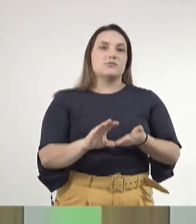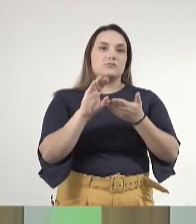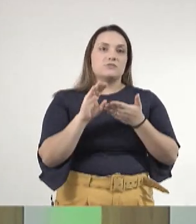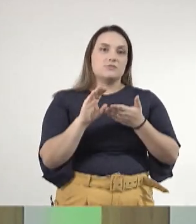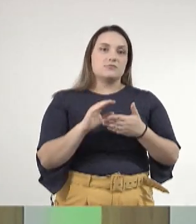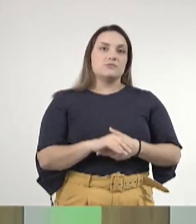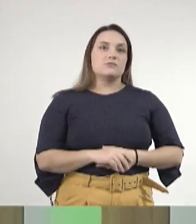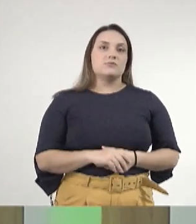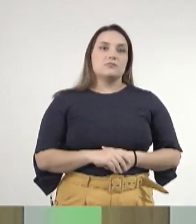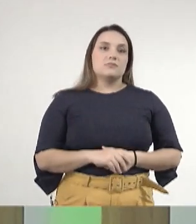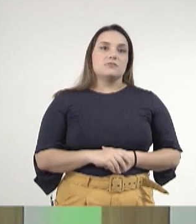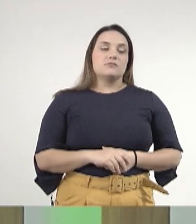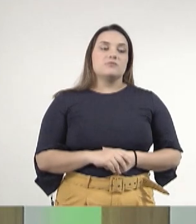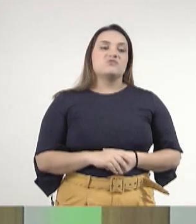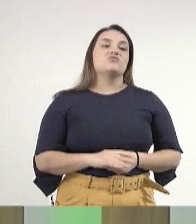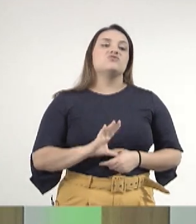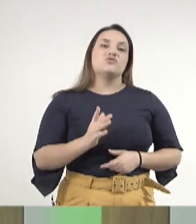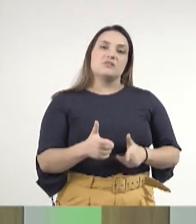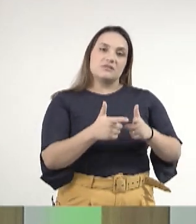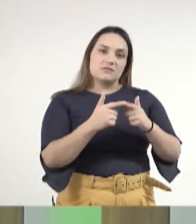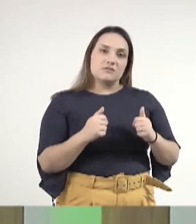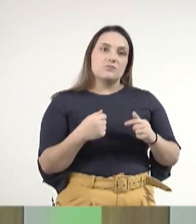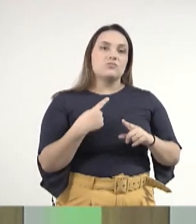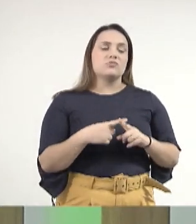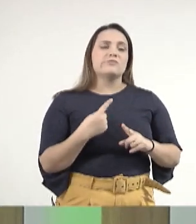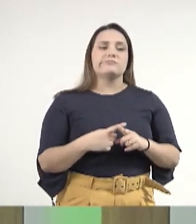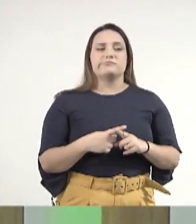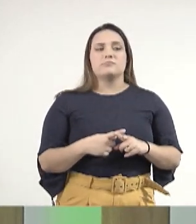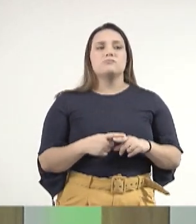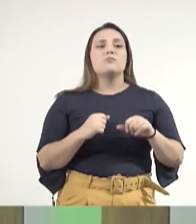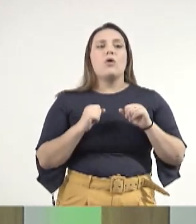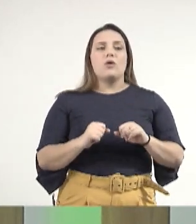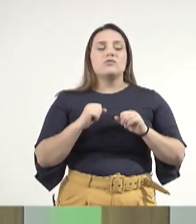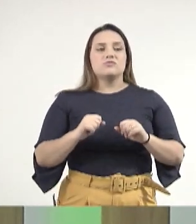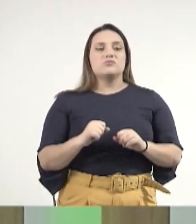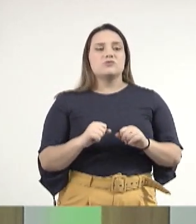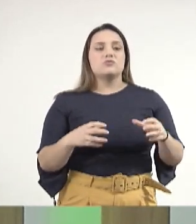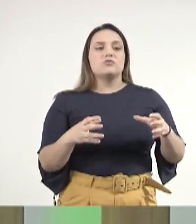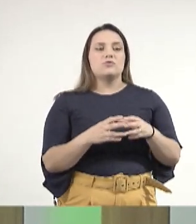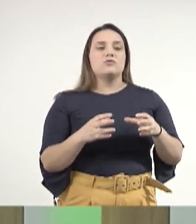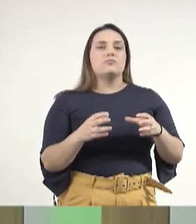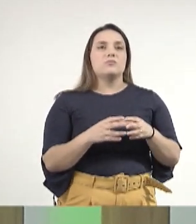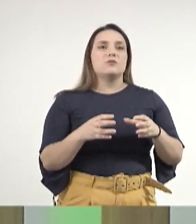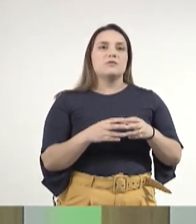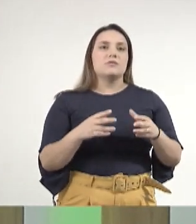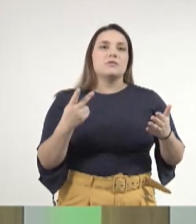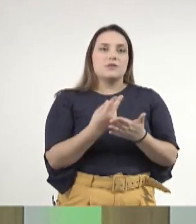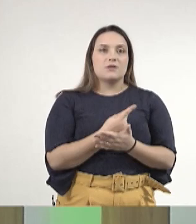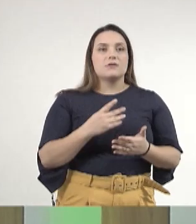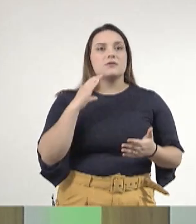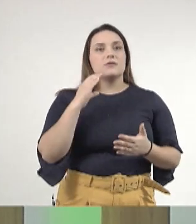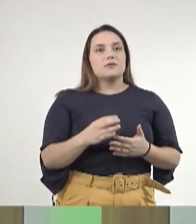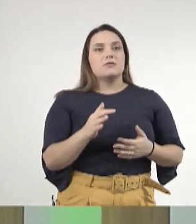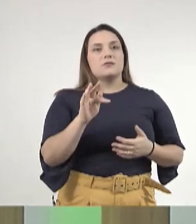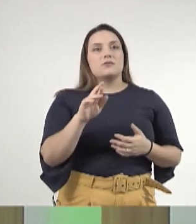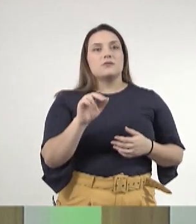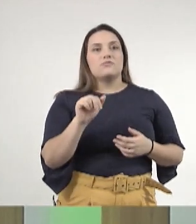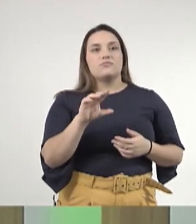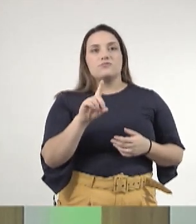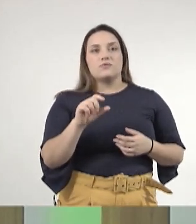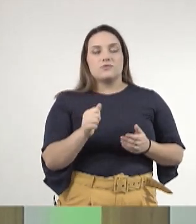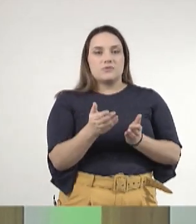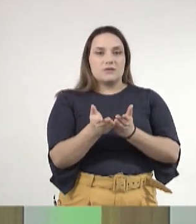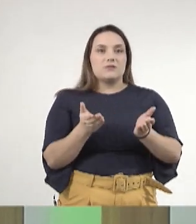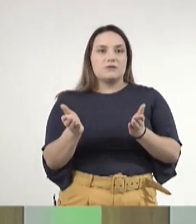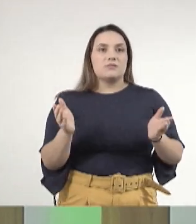estão afastados dos cargos, suspeitos de integrarem aí uma operação que frauda licitações. É